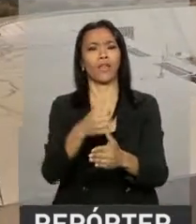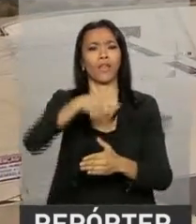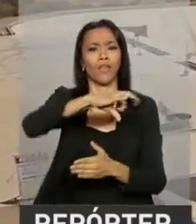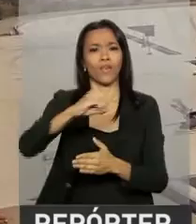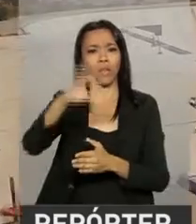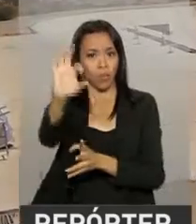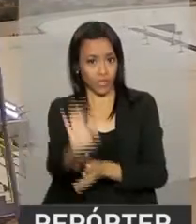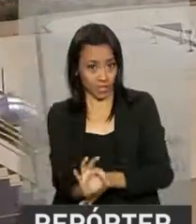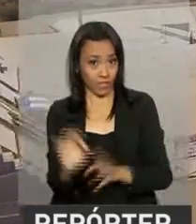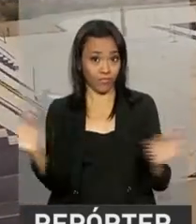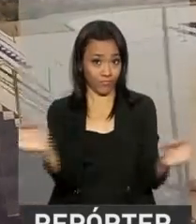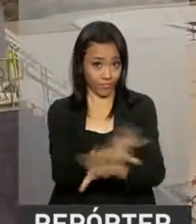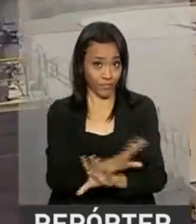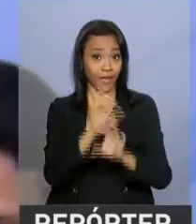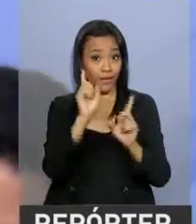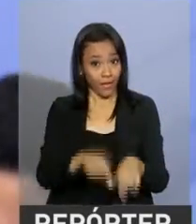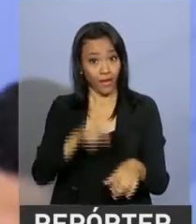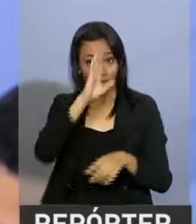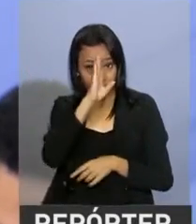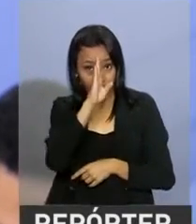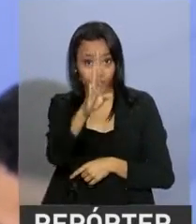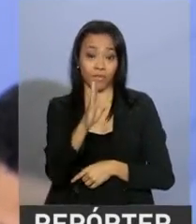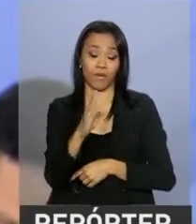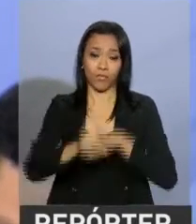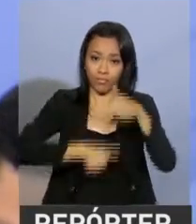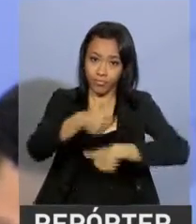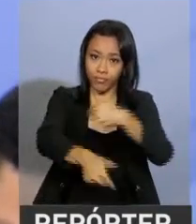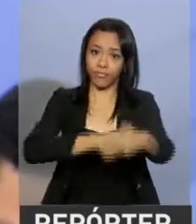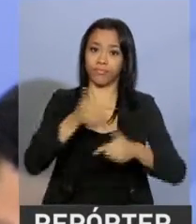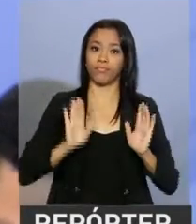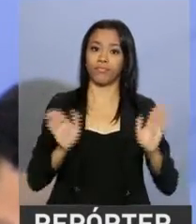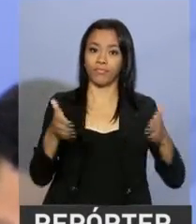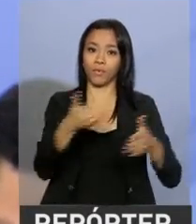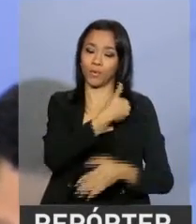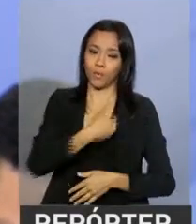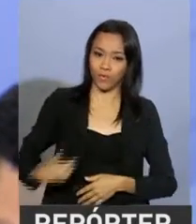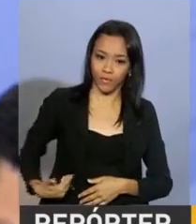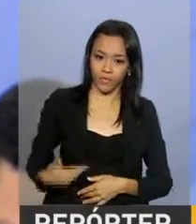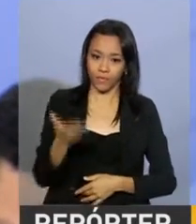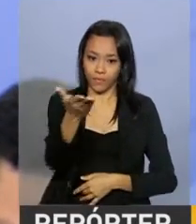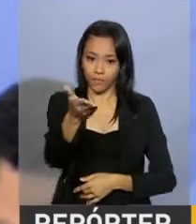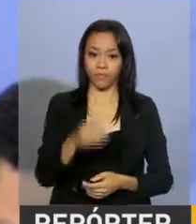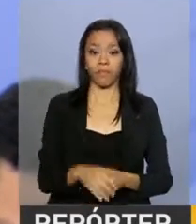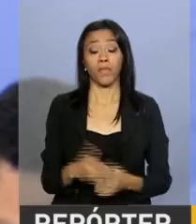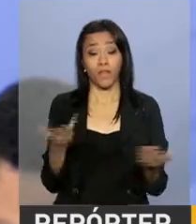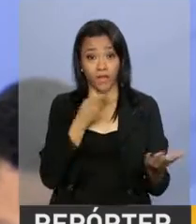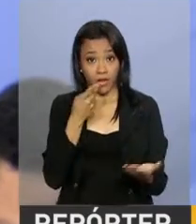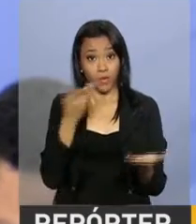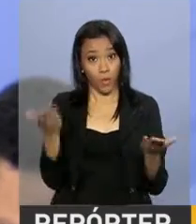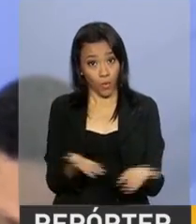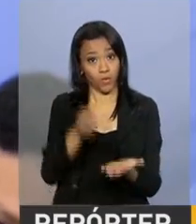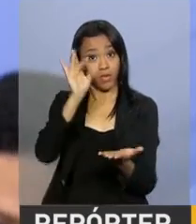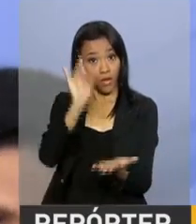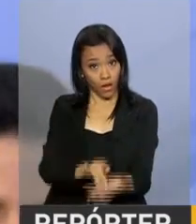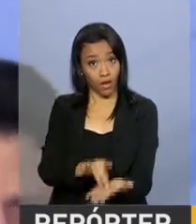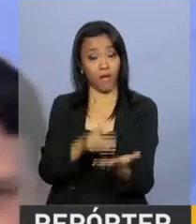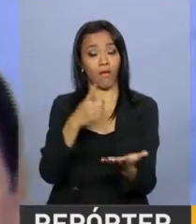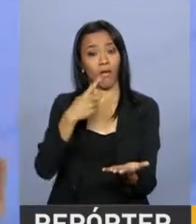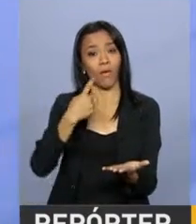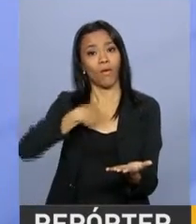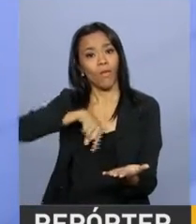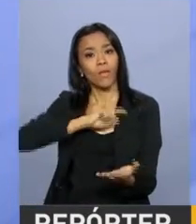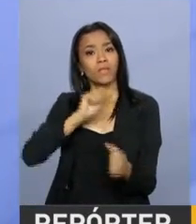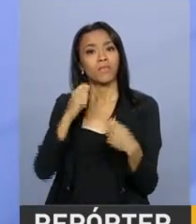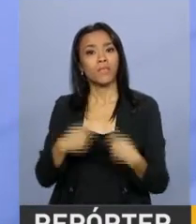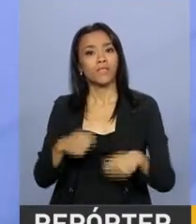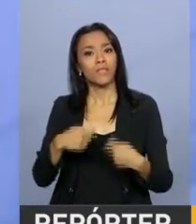e é prioritária para o governo. A transposição hoje é uma realidade e nós devemos apoiá-la, fazer com que ela